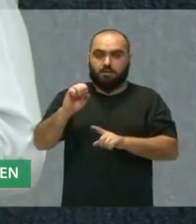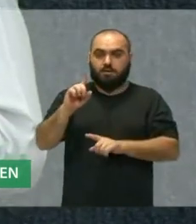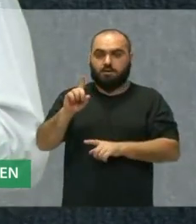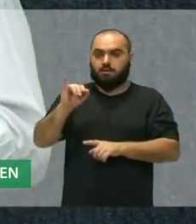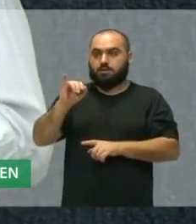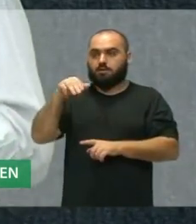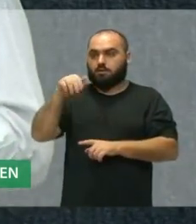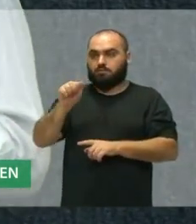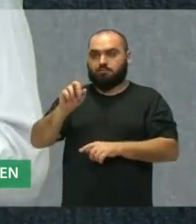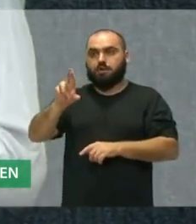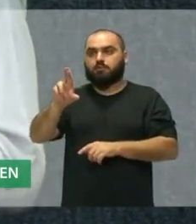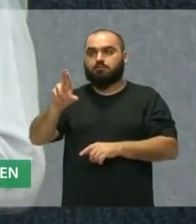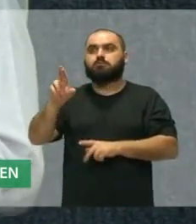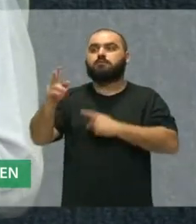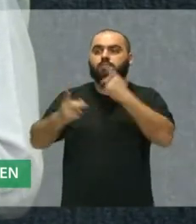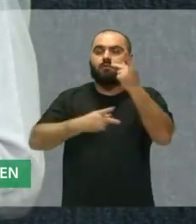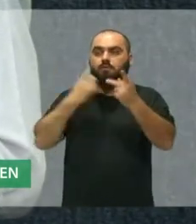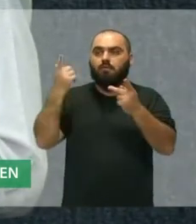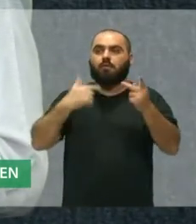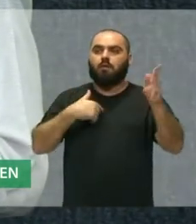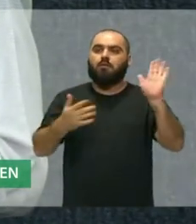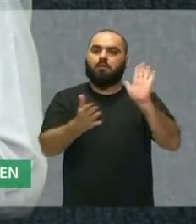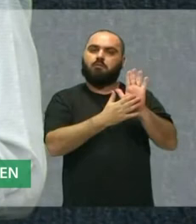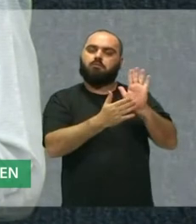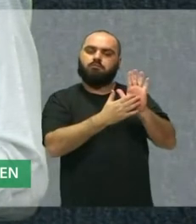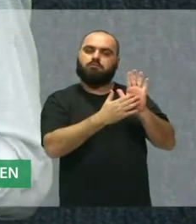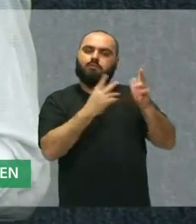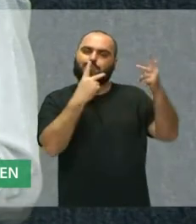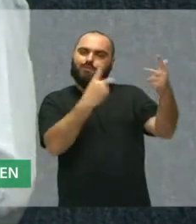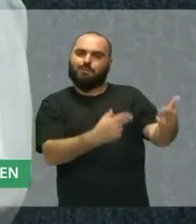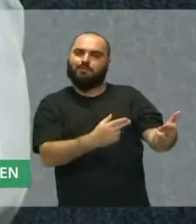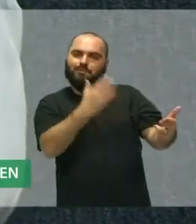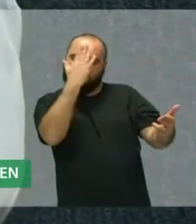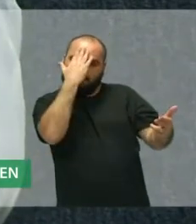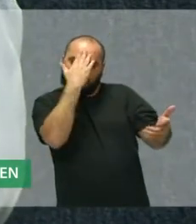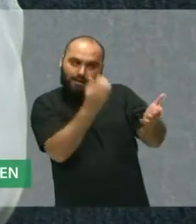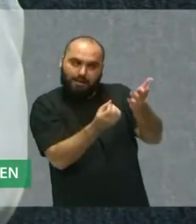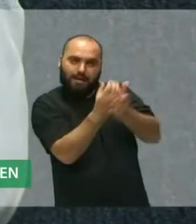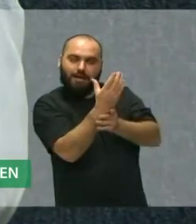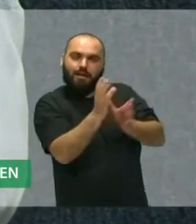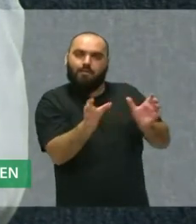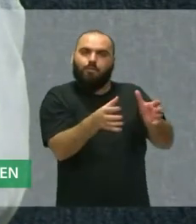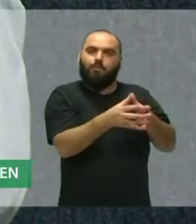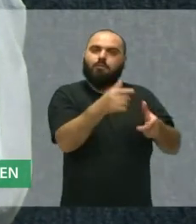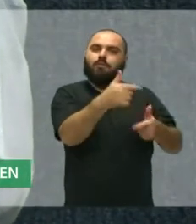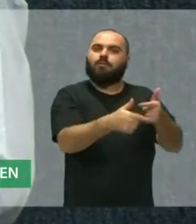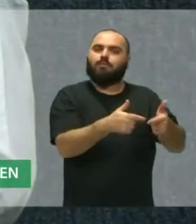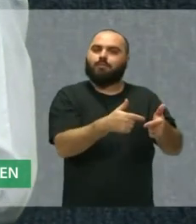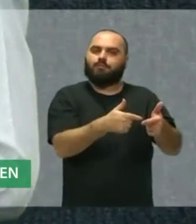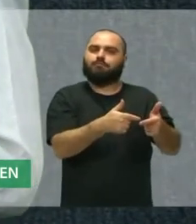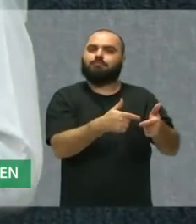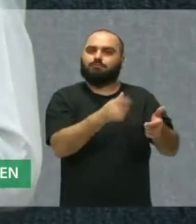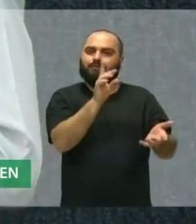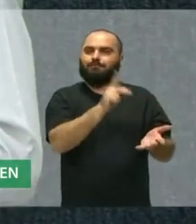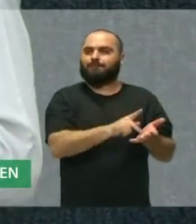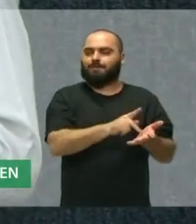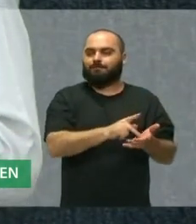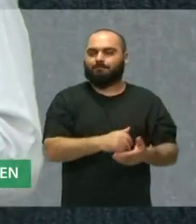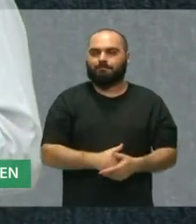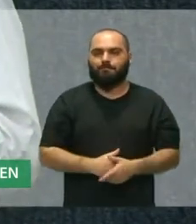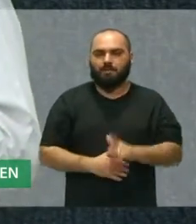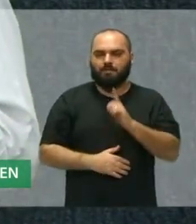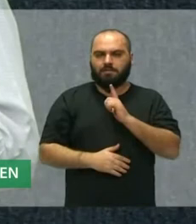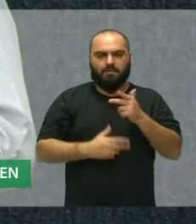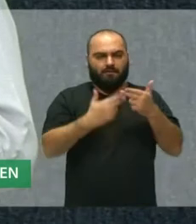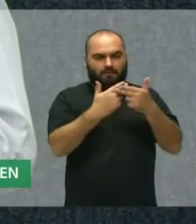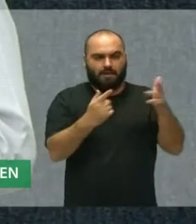uma colocação que eu ia propor, né, na situação de montar um grupo de trabalho efetivo. Tinha muitas perguntas,